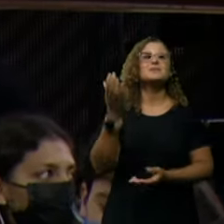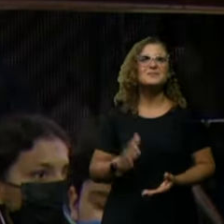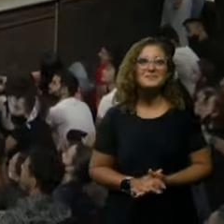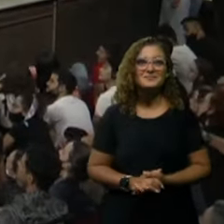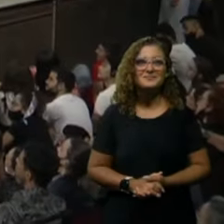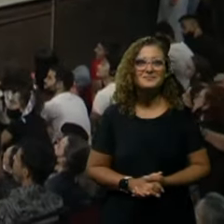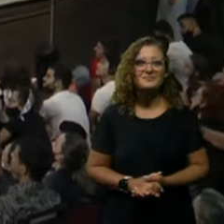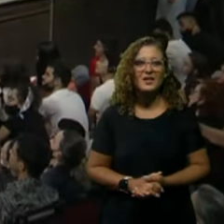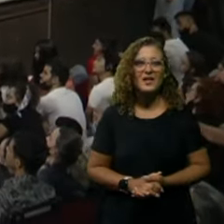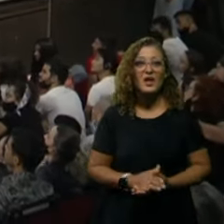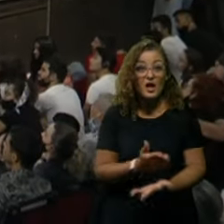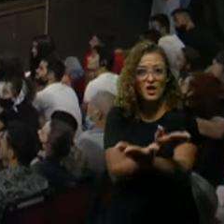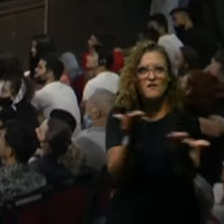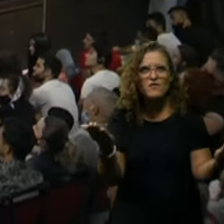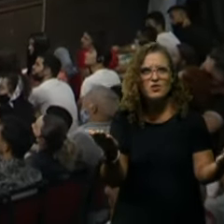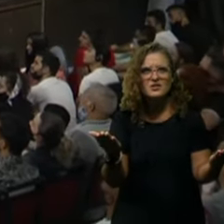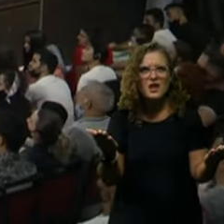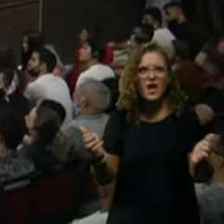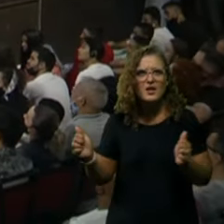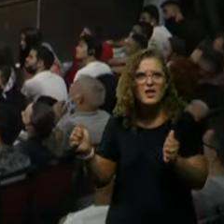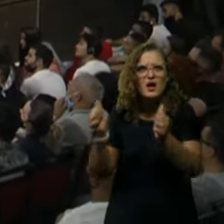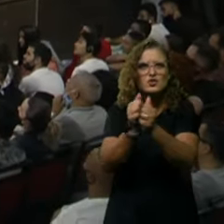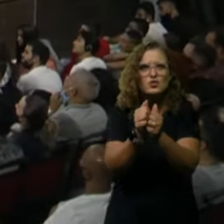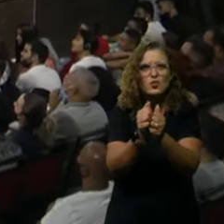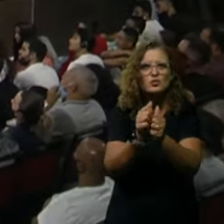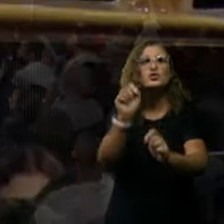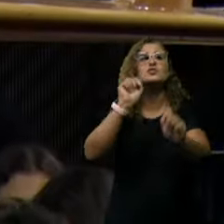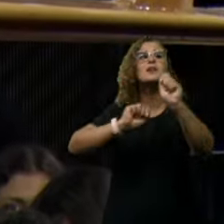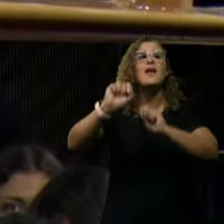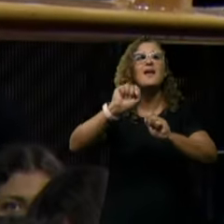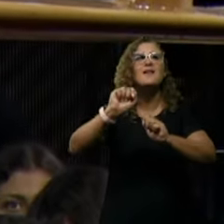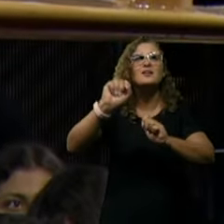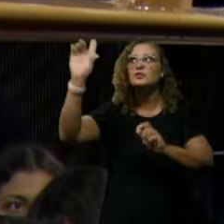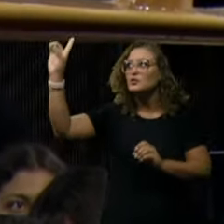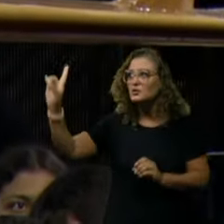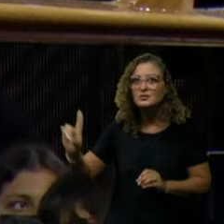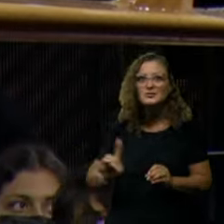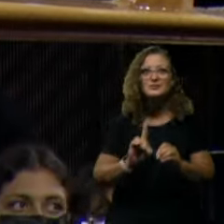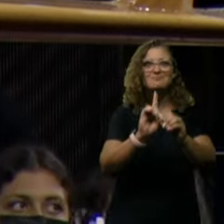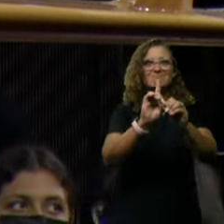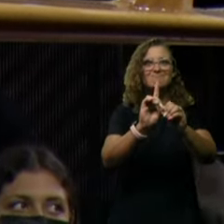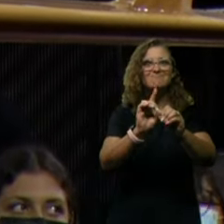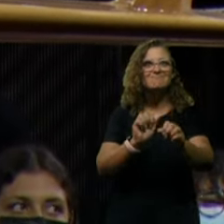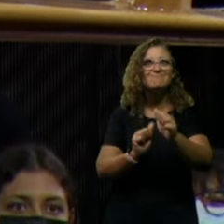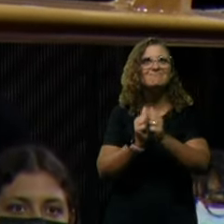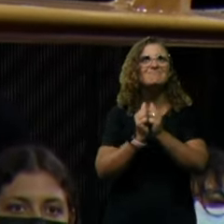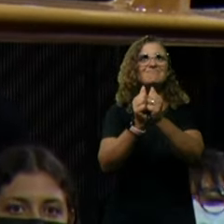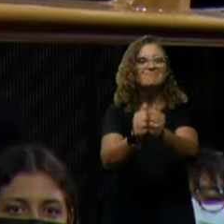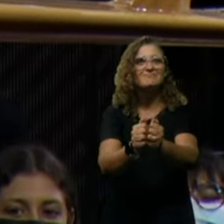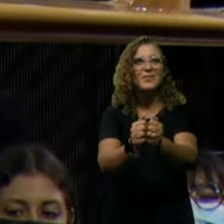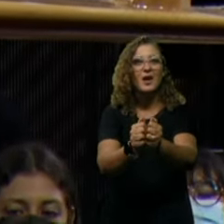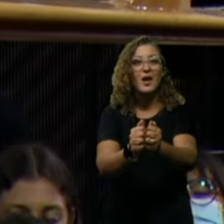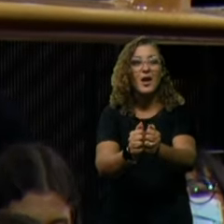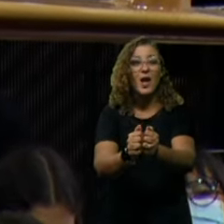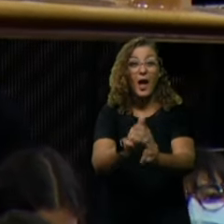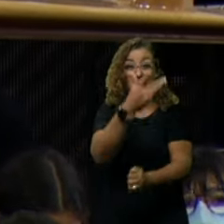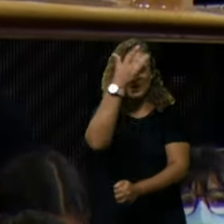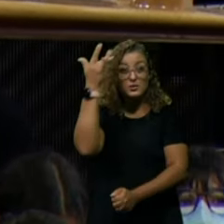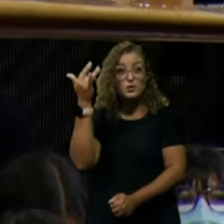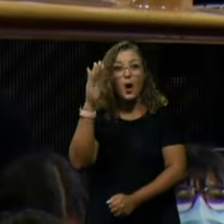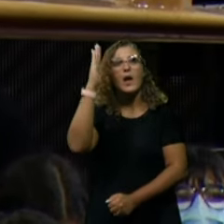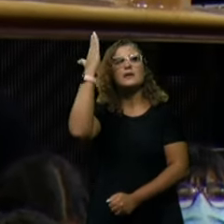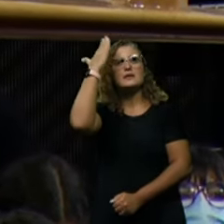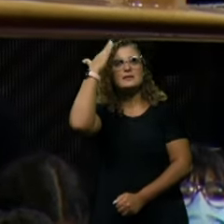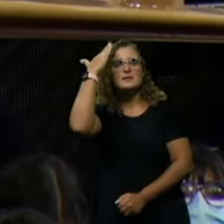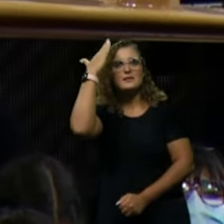e você anda com quem E você tá do lado de quem porque quem sabe aonde chegar